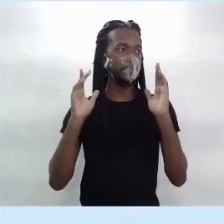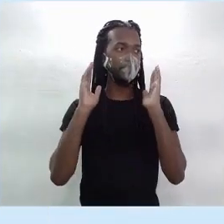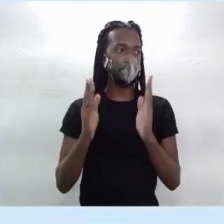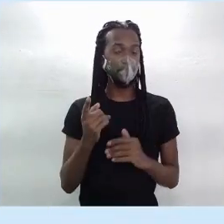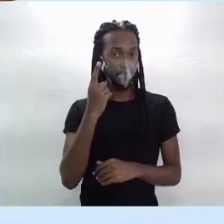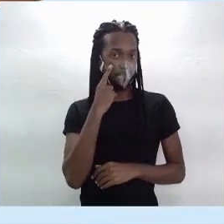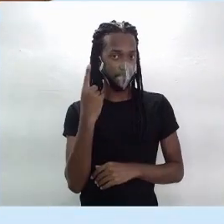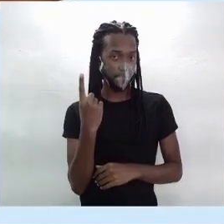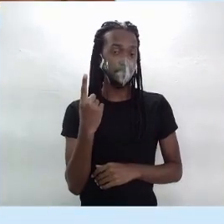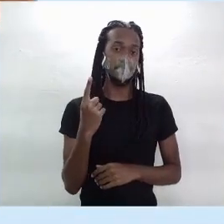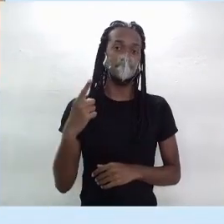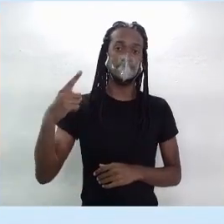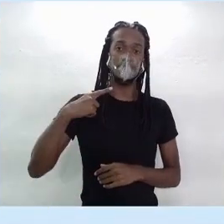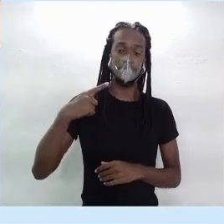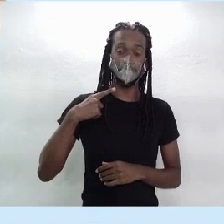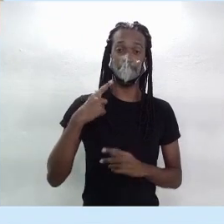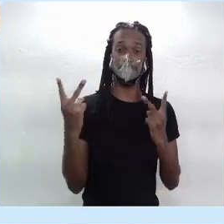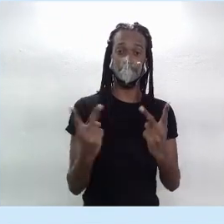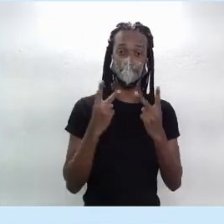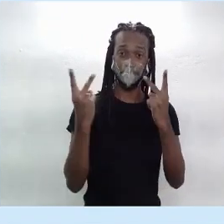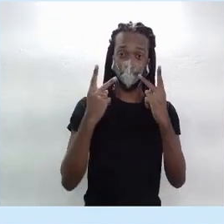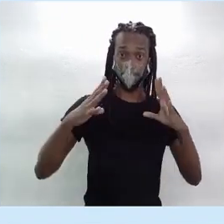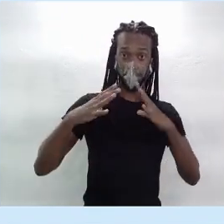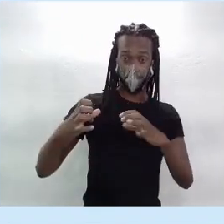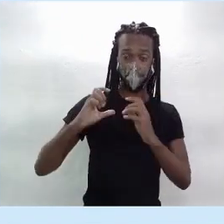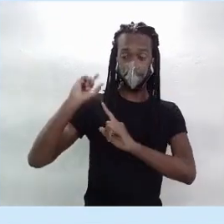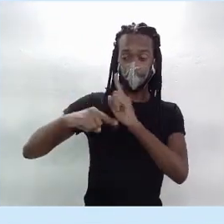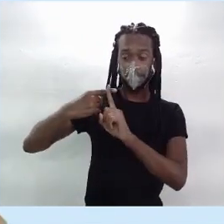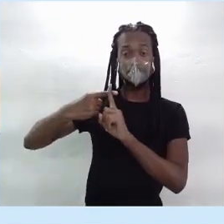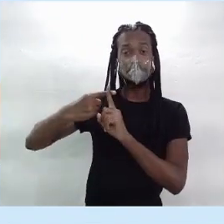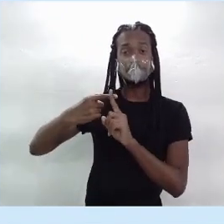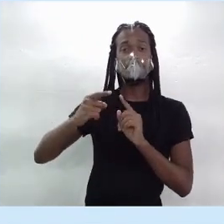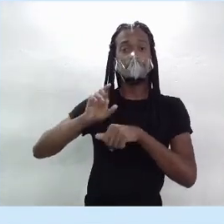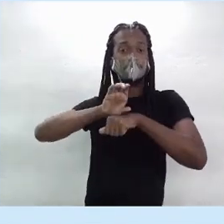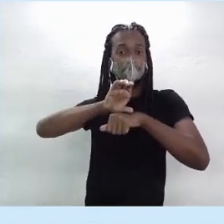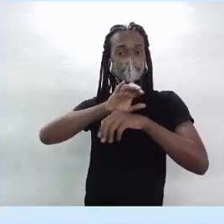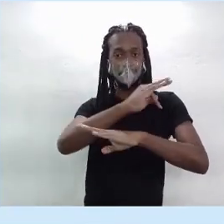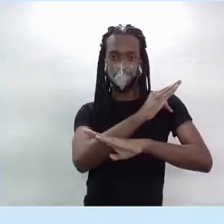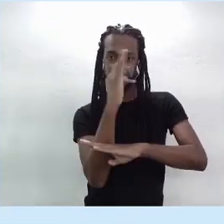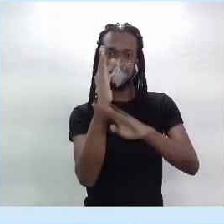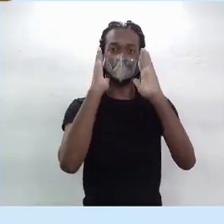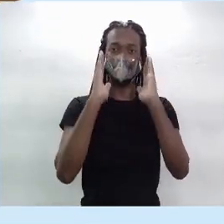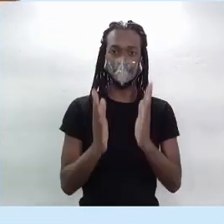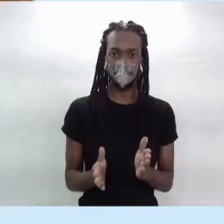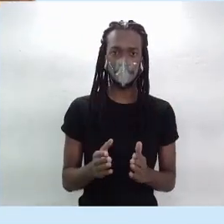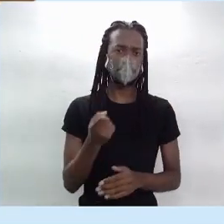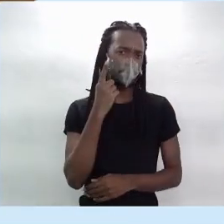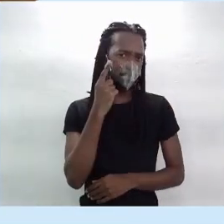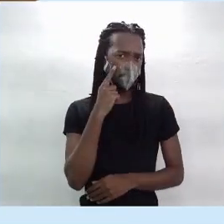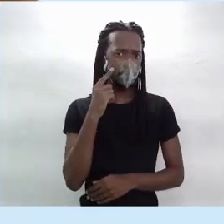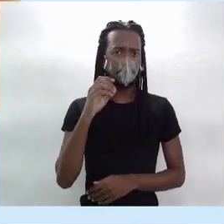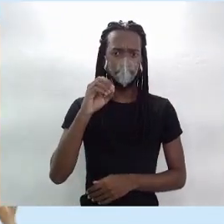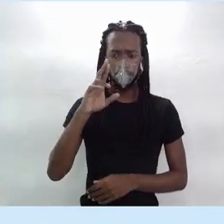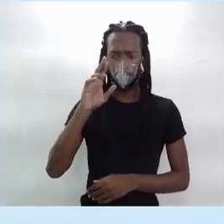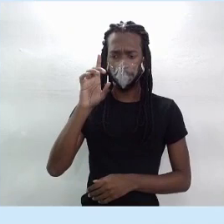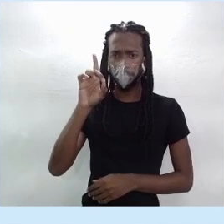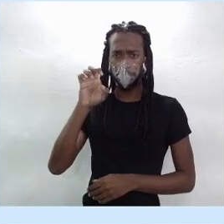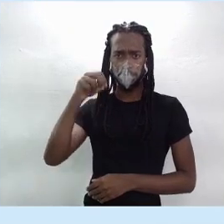só, valores éticos e a Constituição Federal, esse